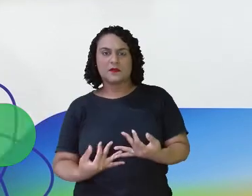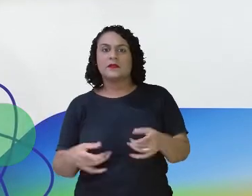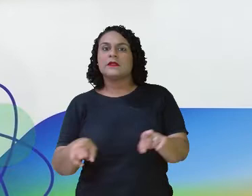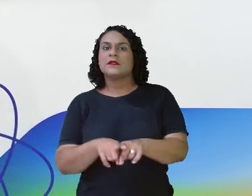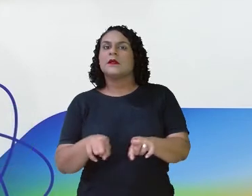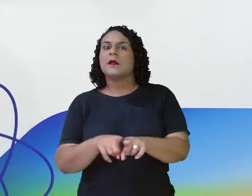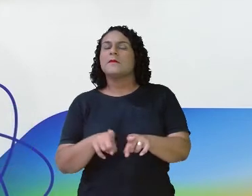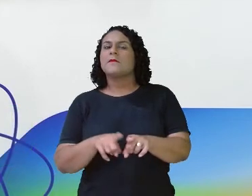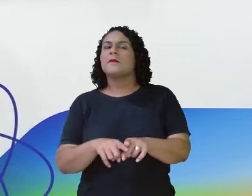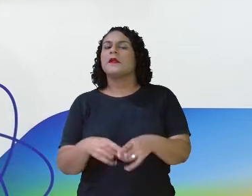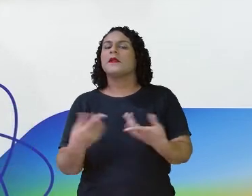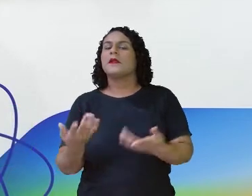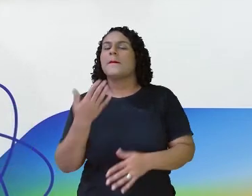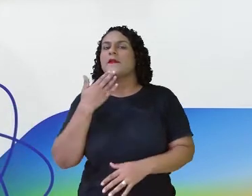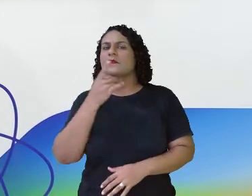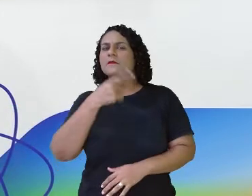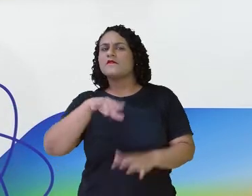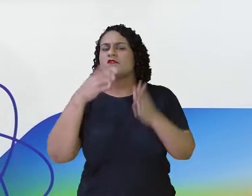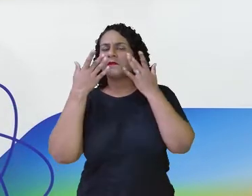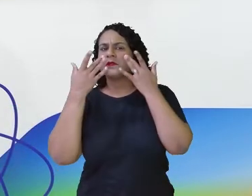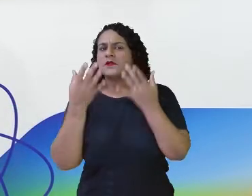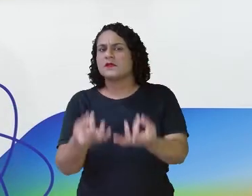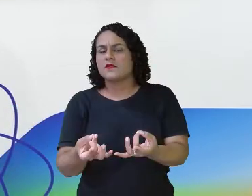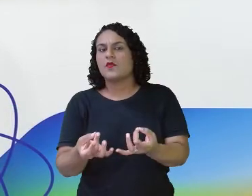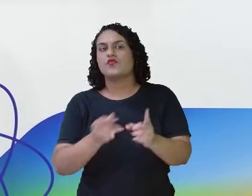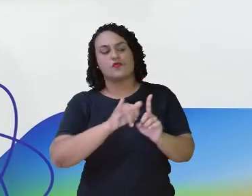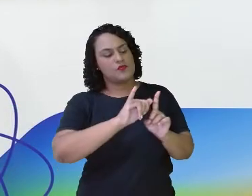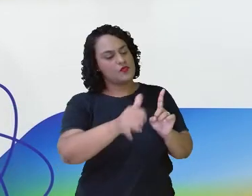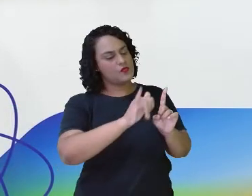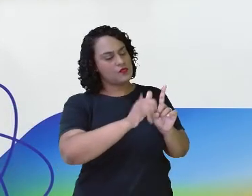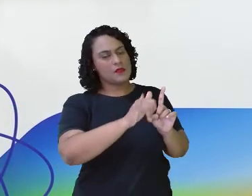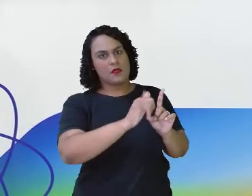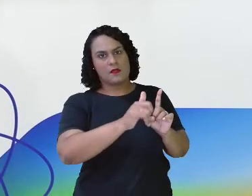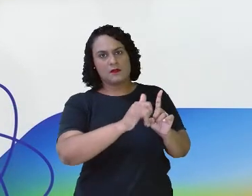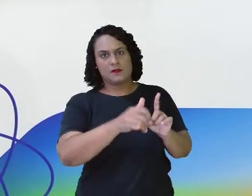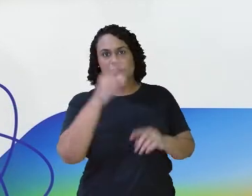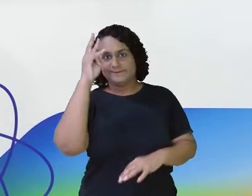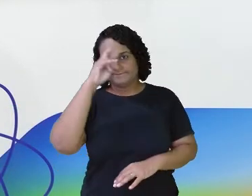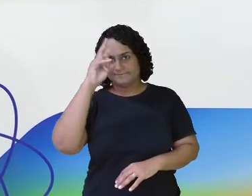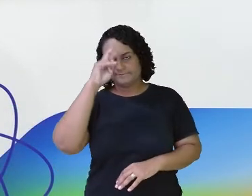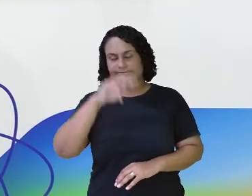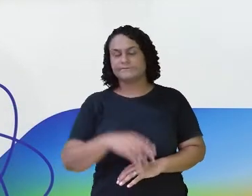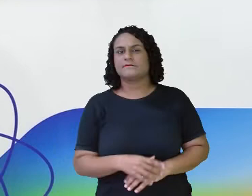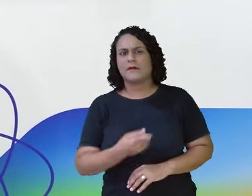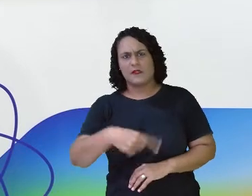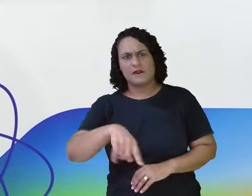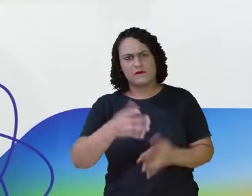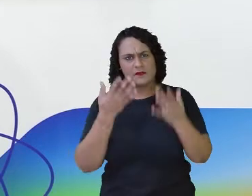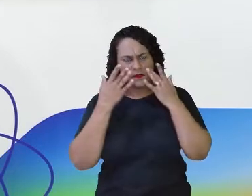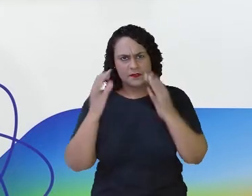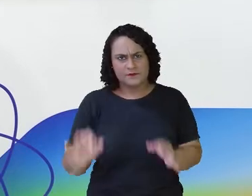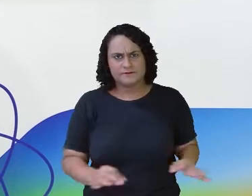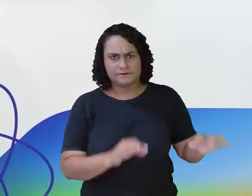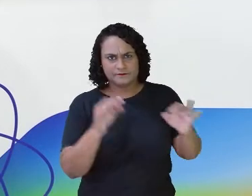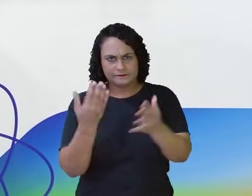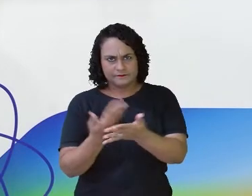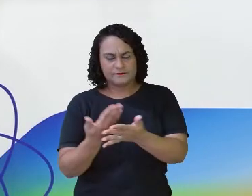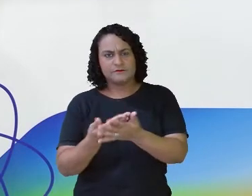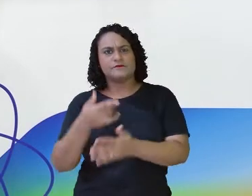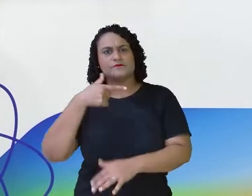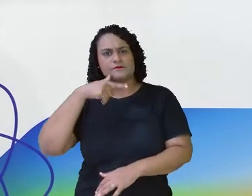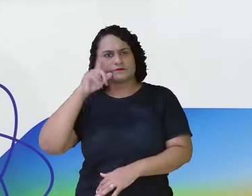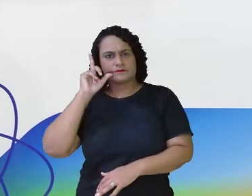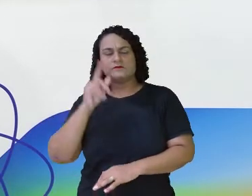chamei a atenção de vocês sobre o narrador. Então, lembra quinto ano. Quem assistiu a aula ontem e tiver lembrado, coloca aí no chat,